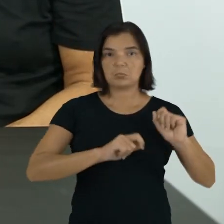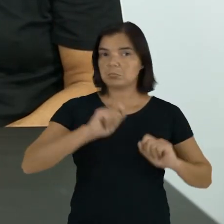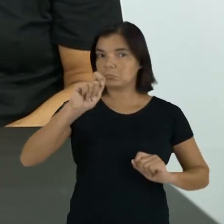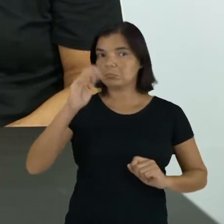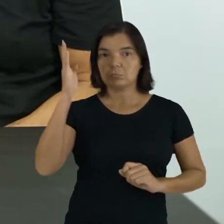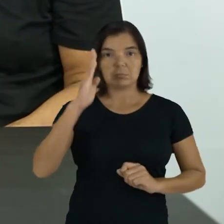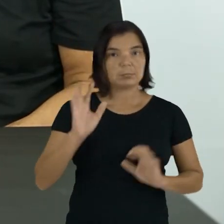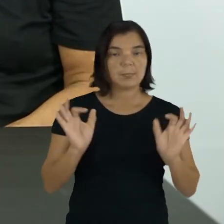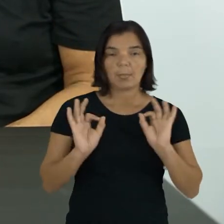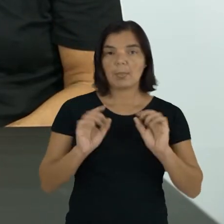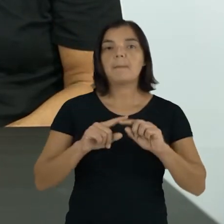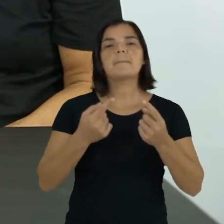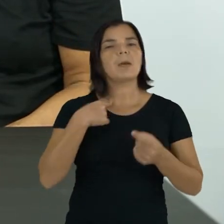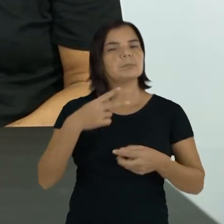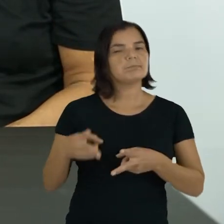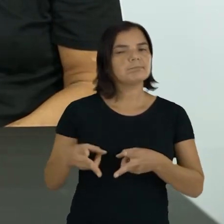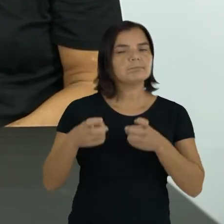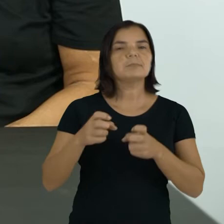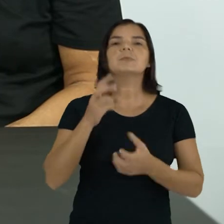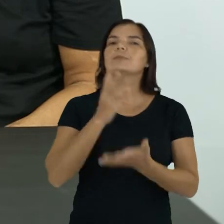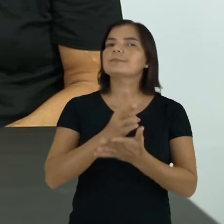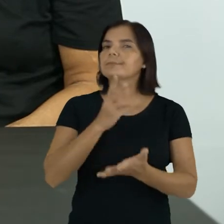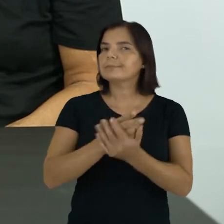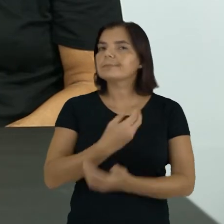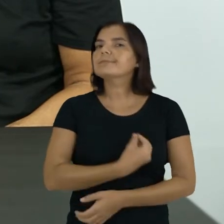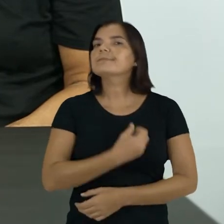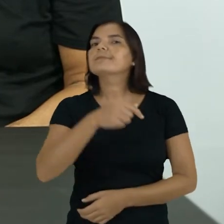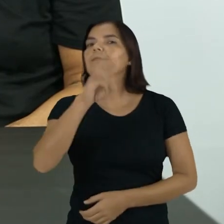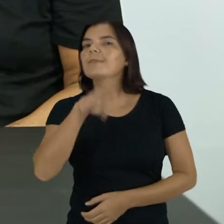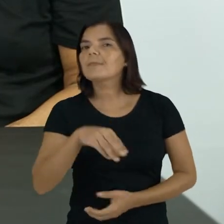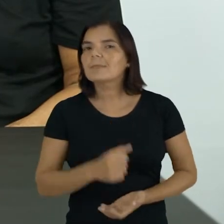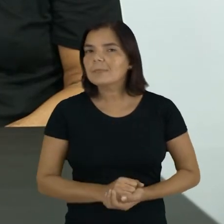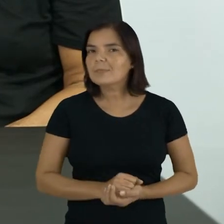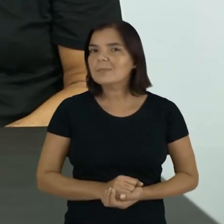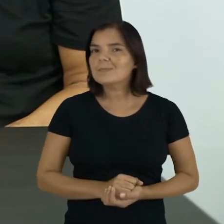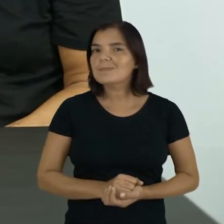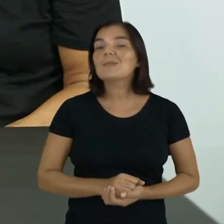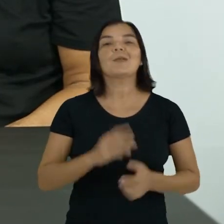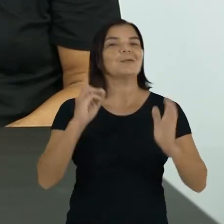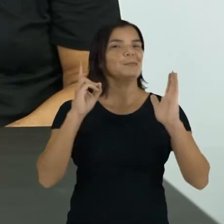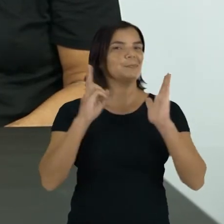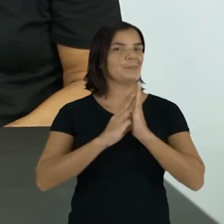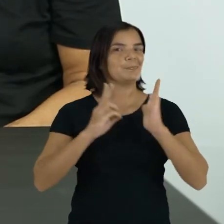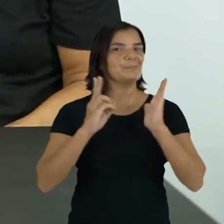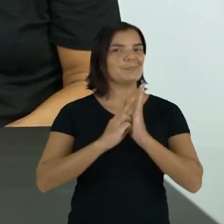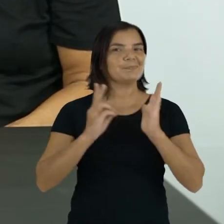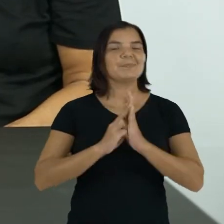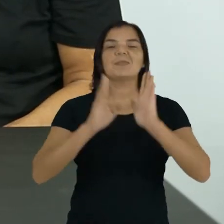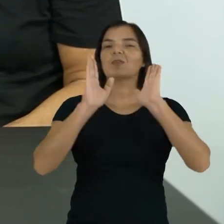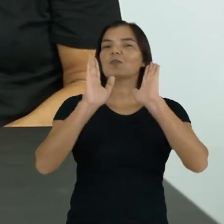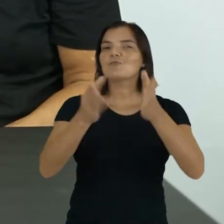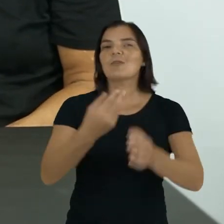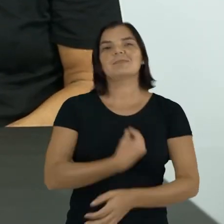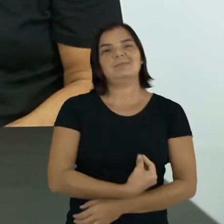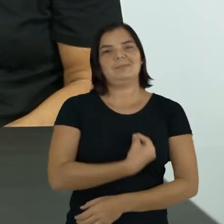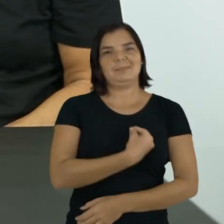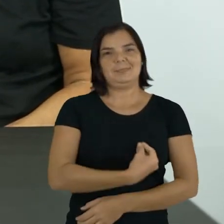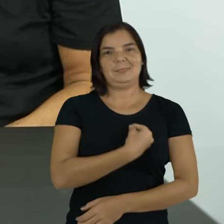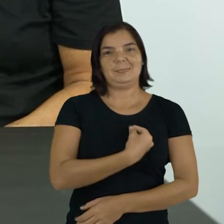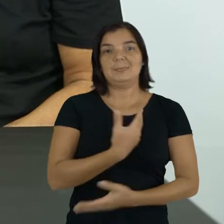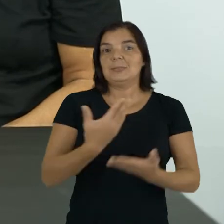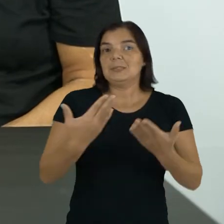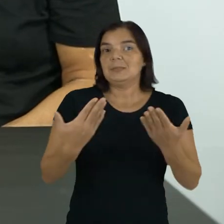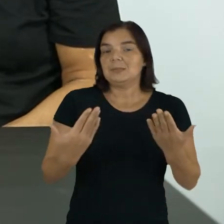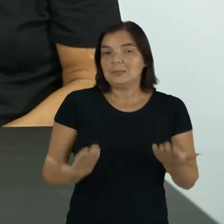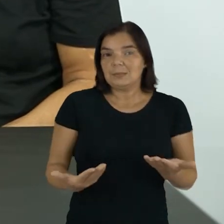pertencia ao Brasil, mas vocês observaram que sempre existiu quem? Os indígenas, eles já estavam aqui.